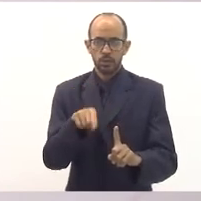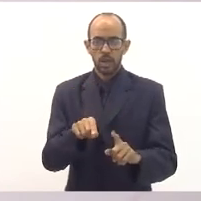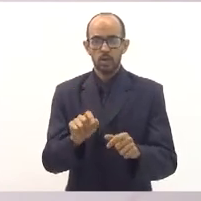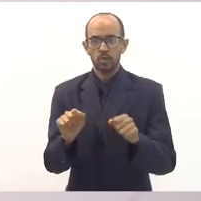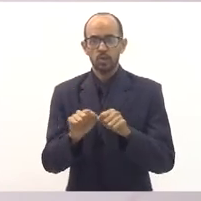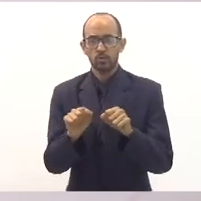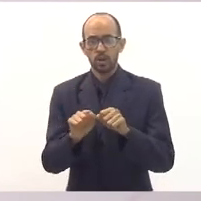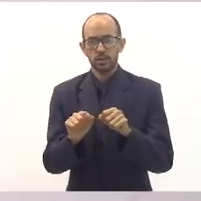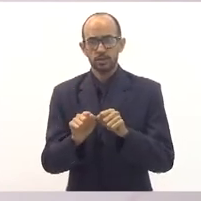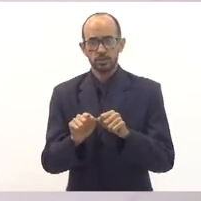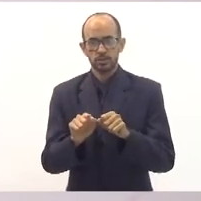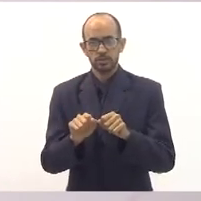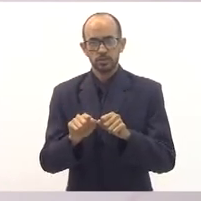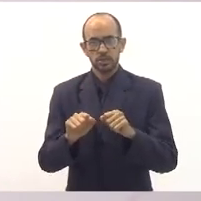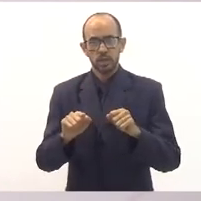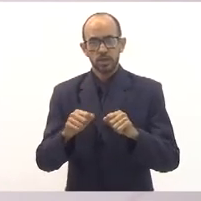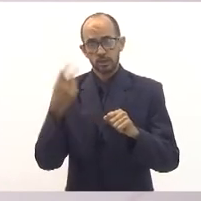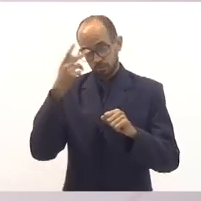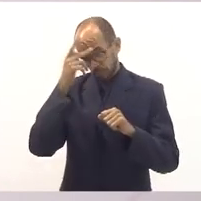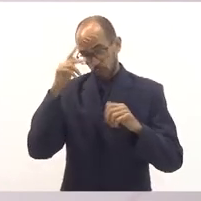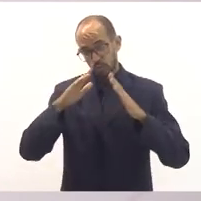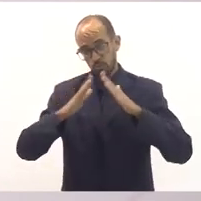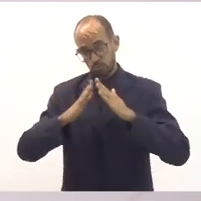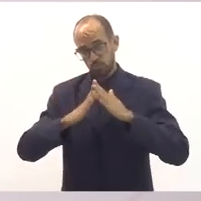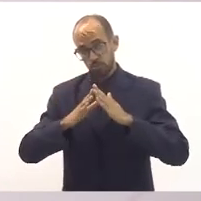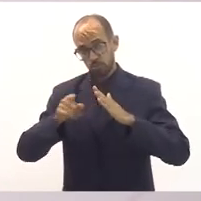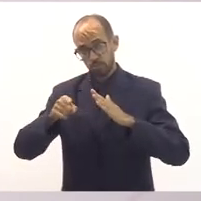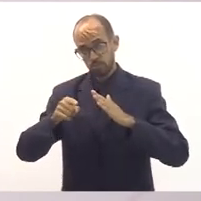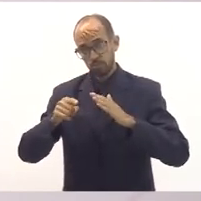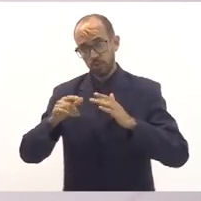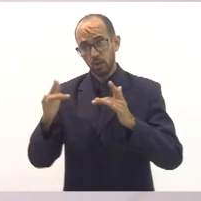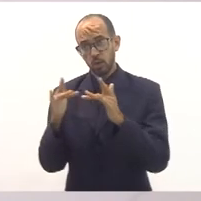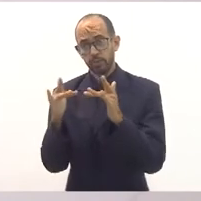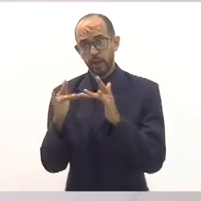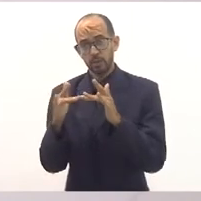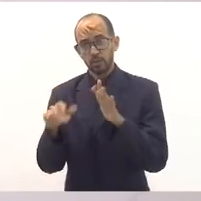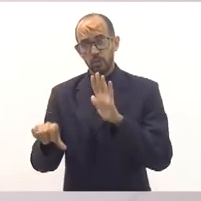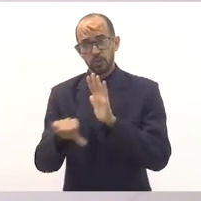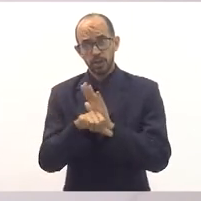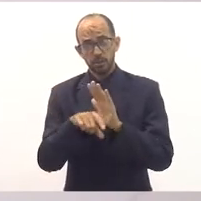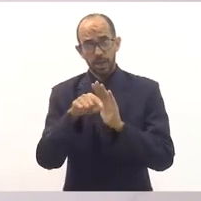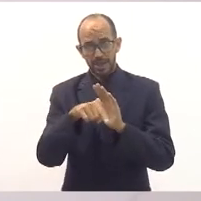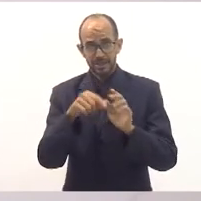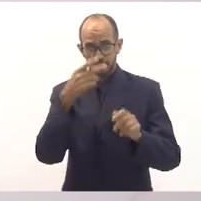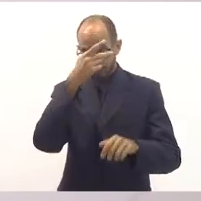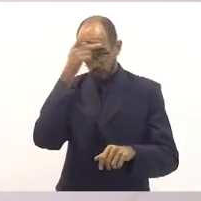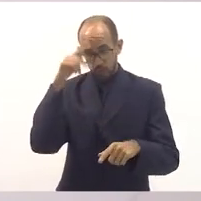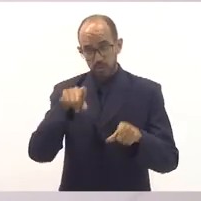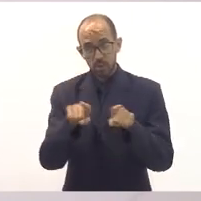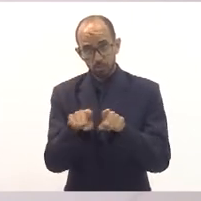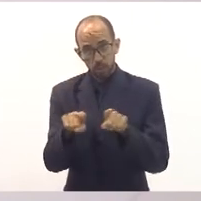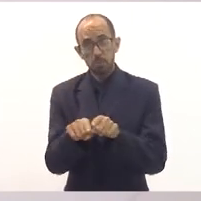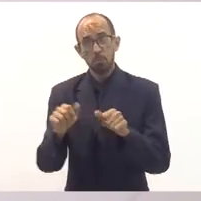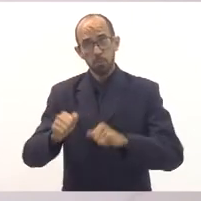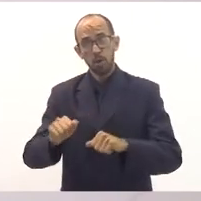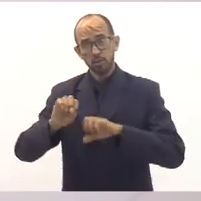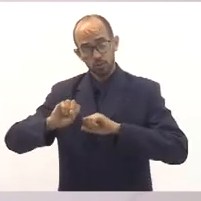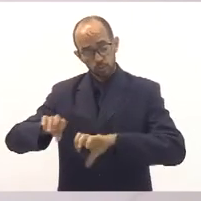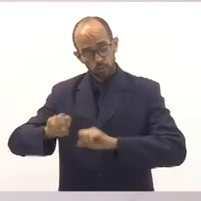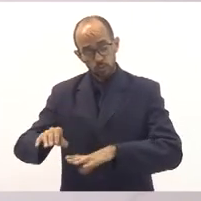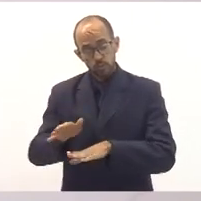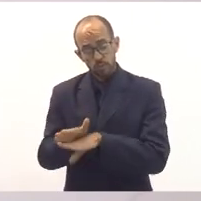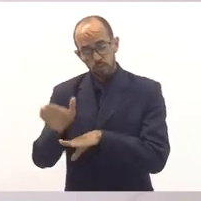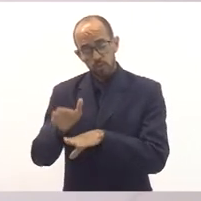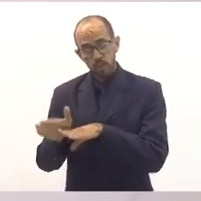Eva esse de moradores da favela se envolverem com crime essas pessoas também podem ser condicionadas e